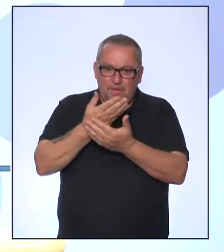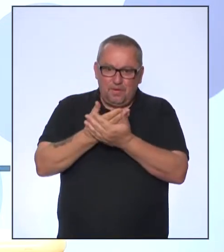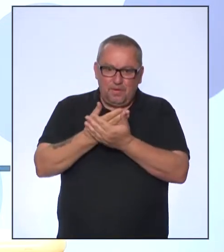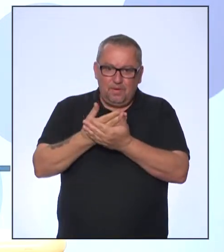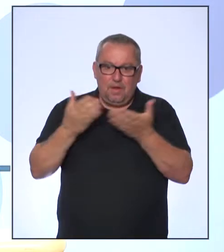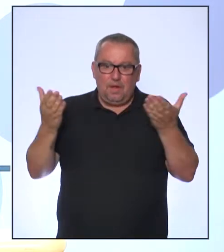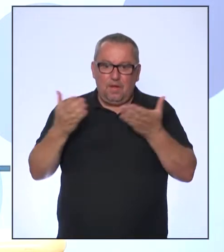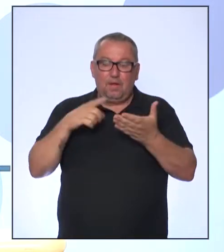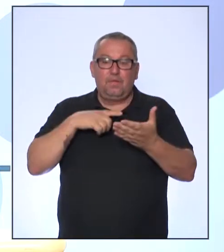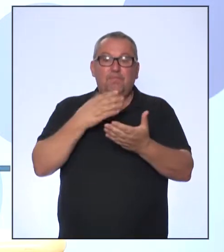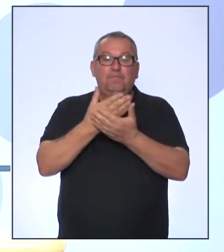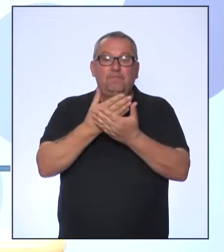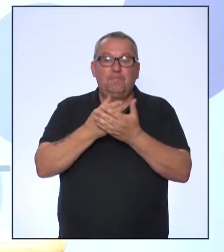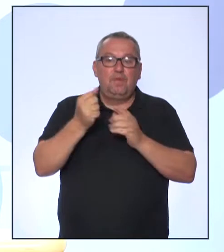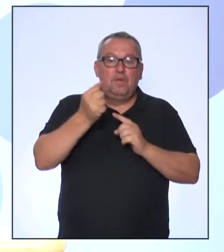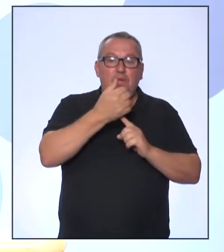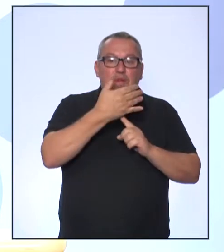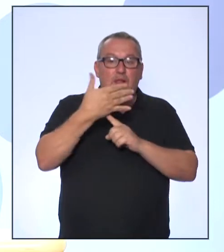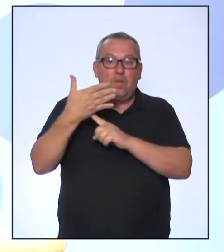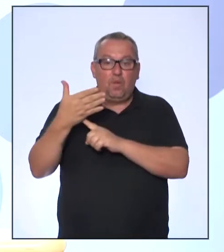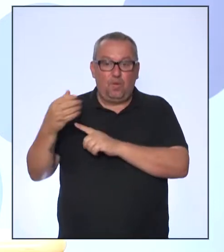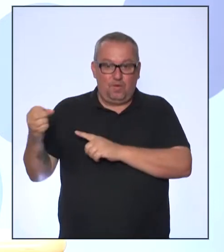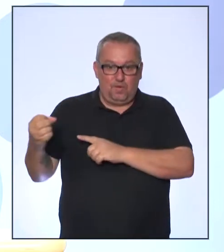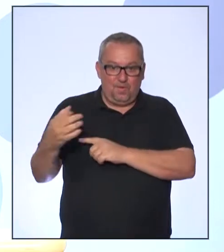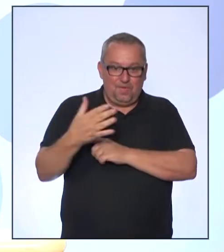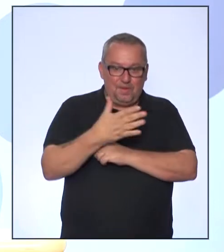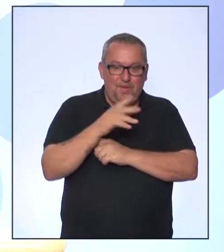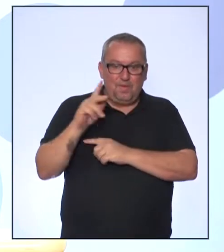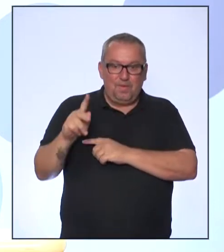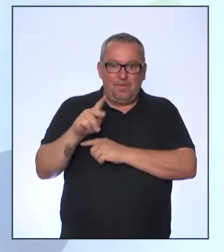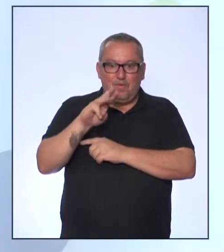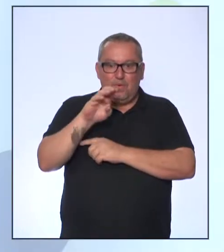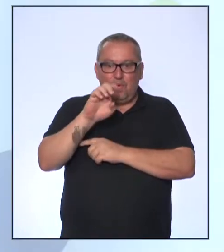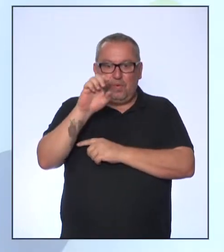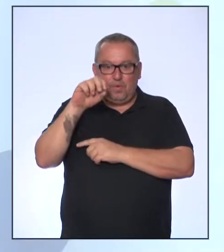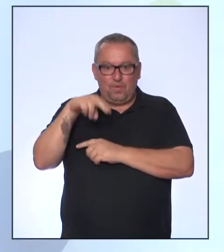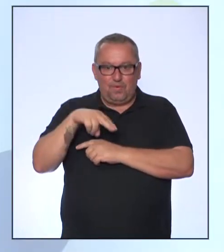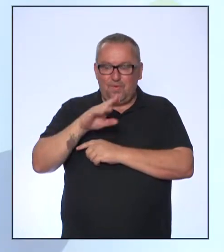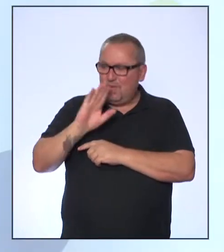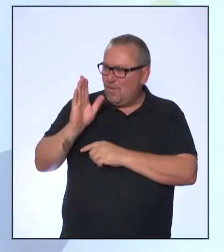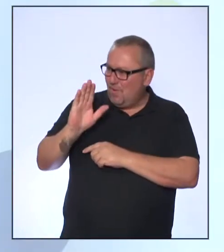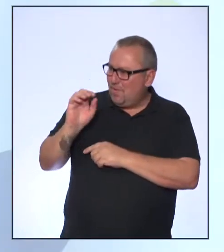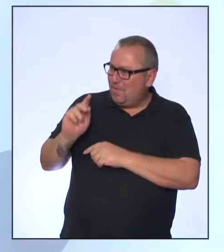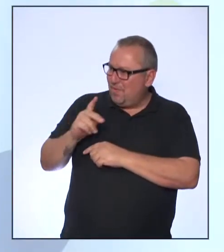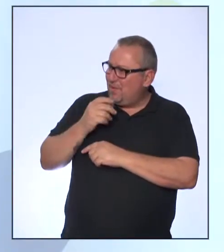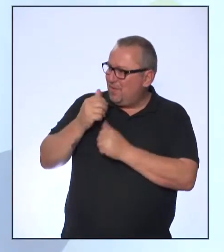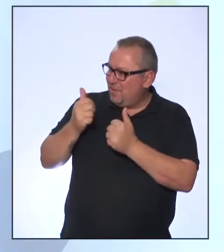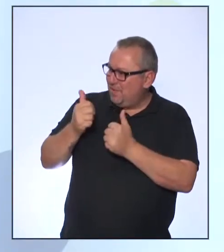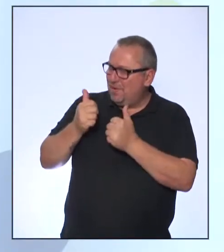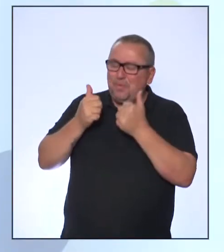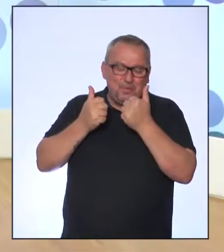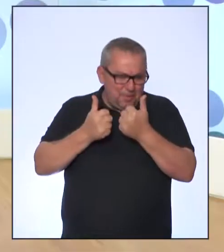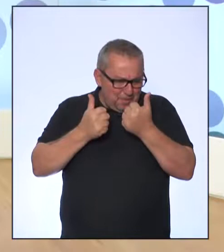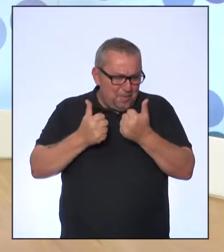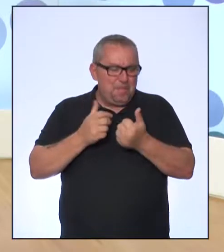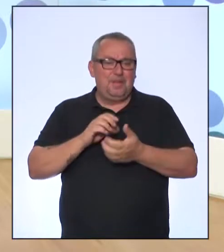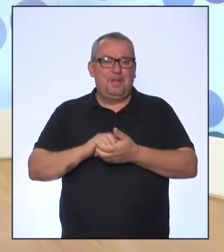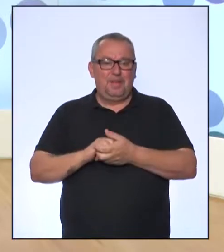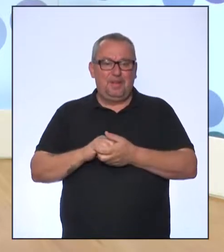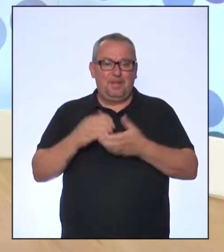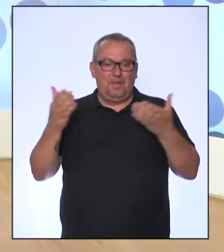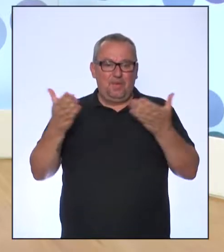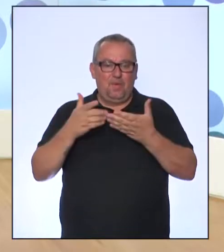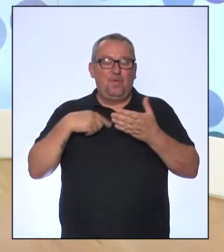gente vai ter uma aula de tecnologia e inovação com o professor Wilson Amaral. Olá, professor, tudo bem? Olá, Naomi, tudo bem? Hoje a